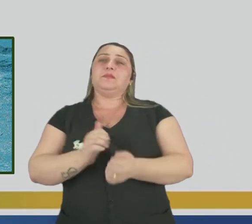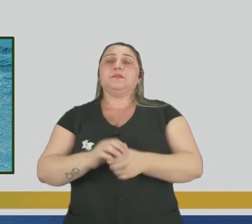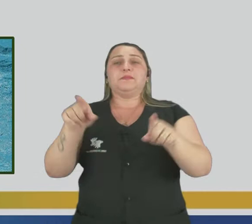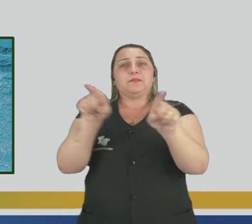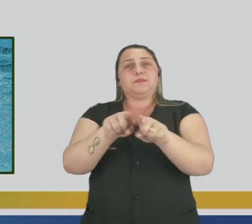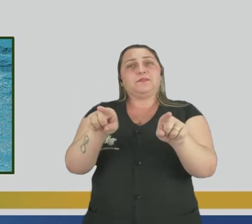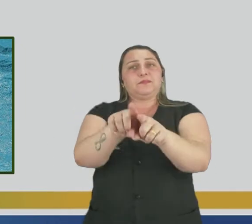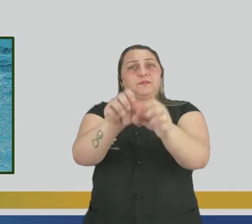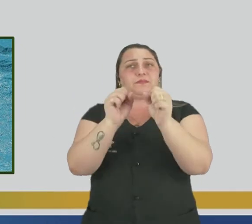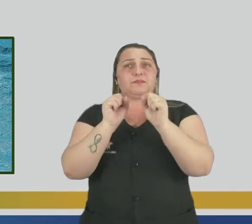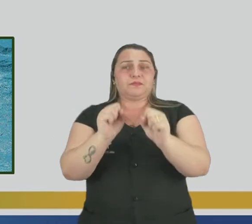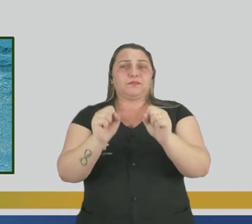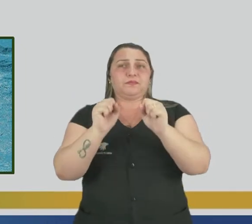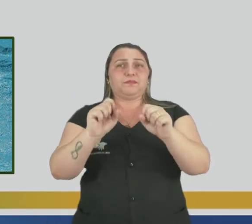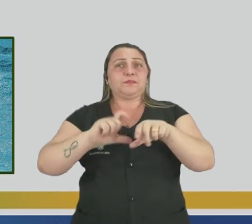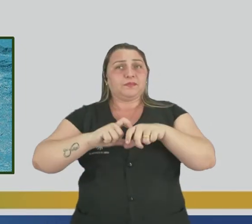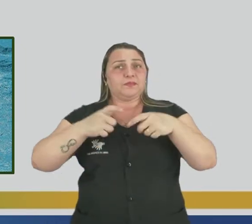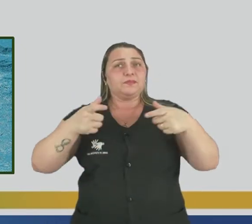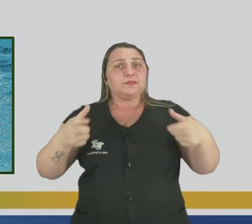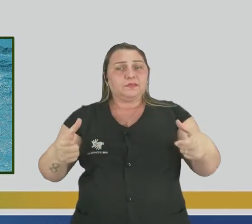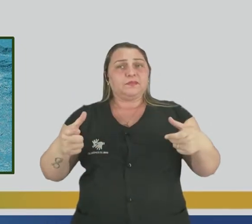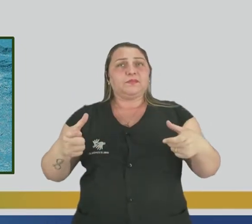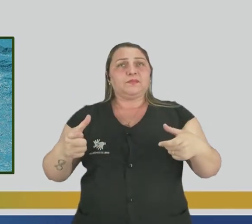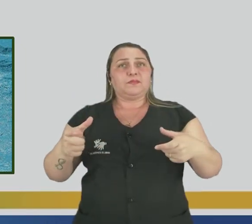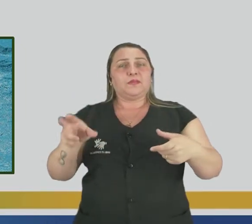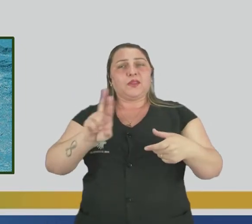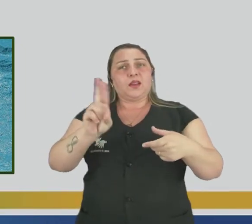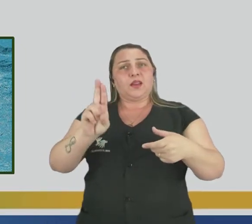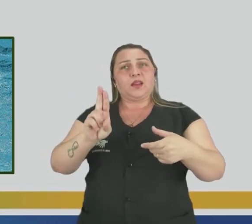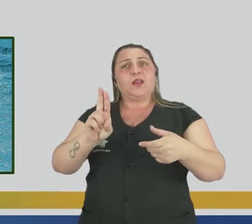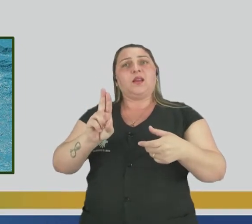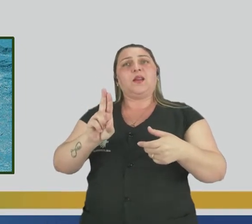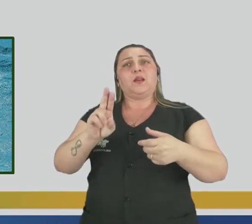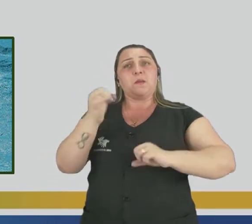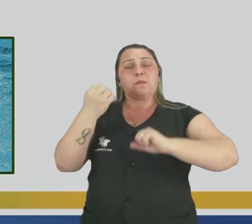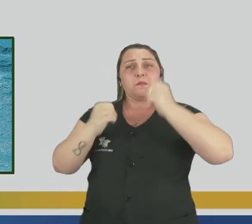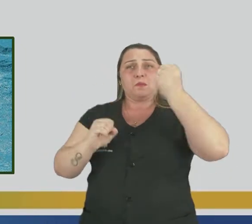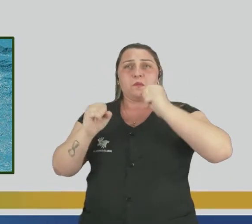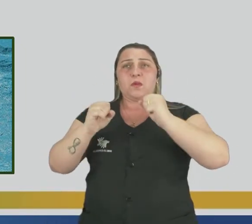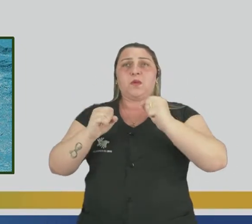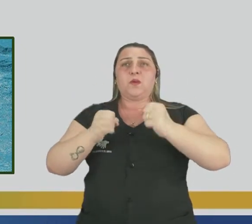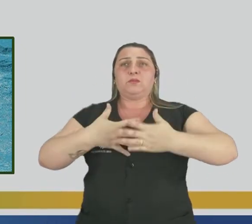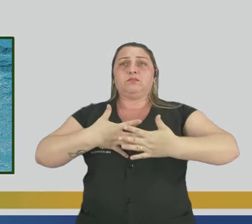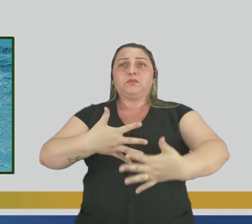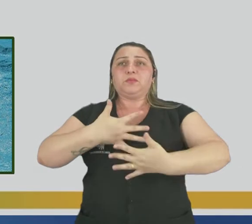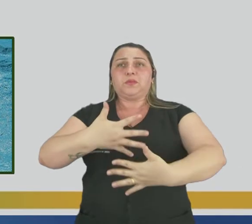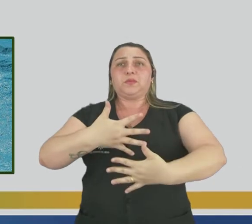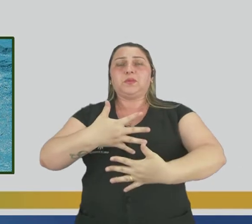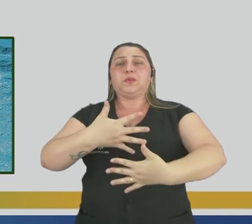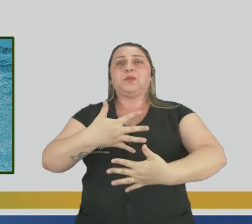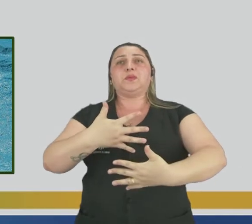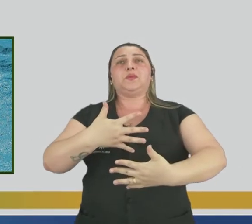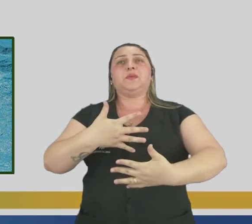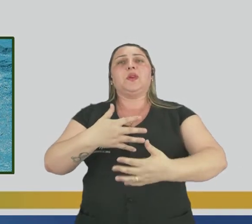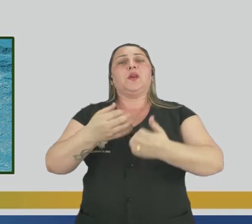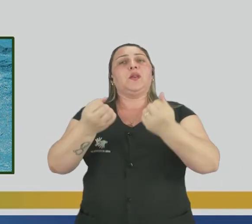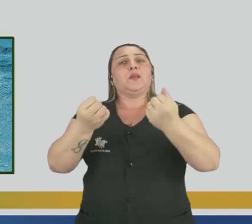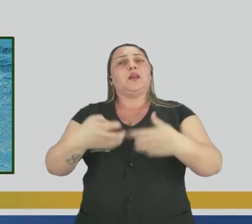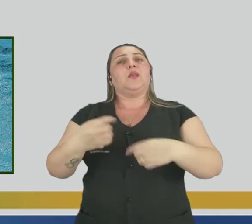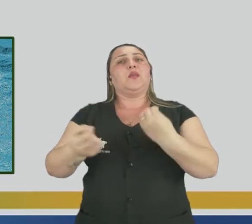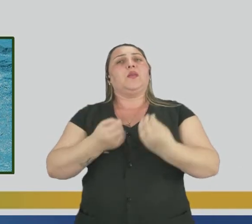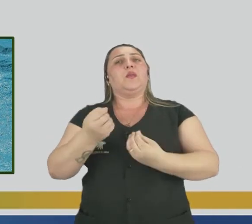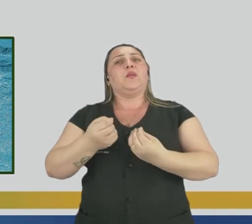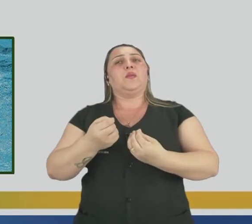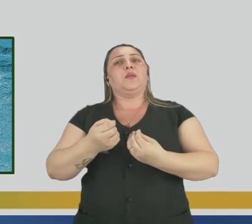Esses esportes também podem, de forma mais ampla, ser denominadas de atividades motoras de situação, definidas